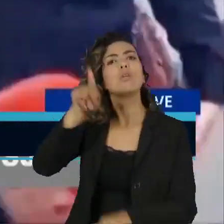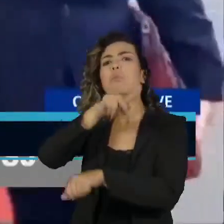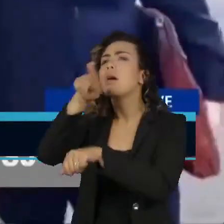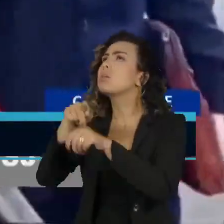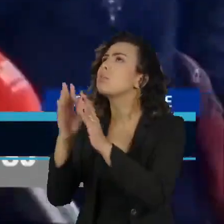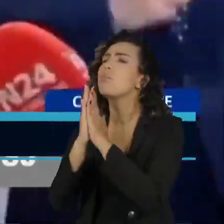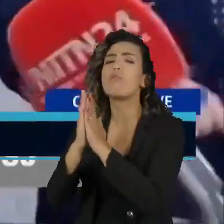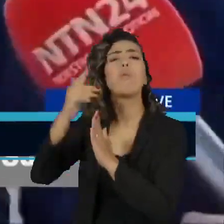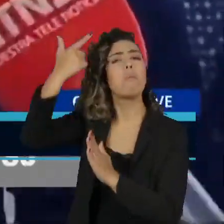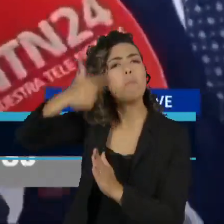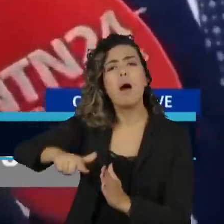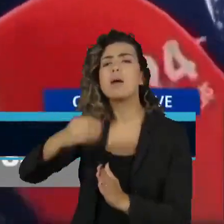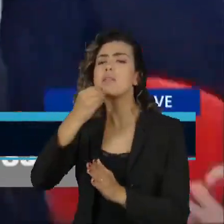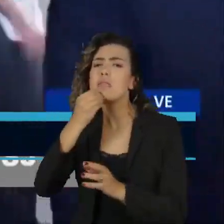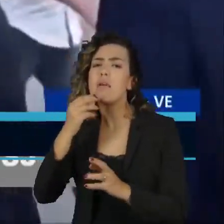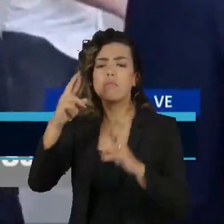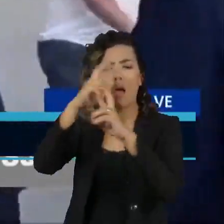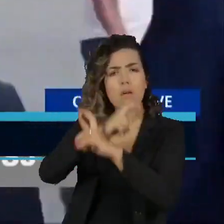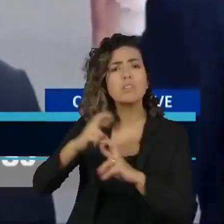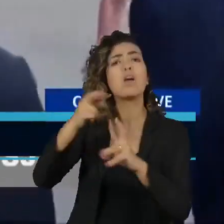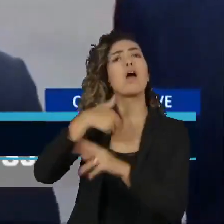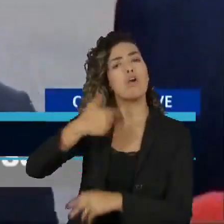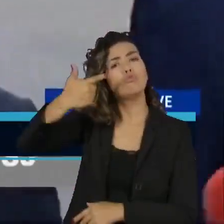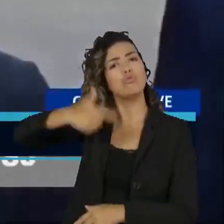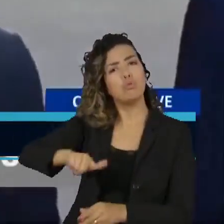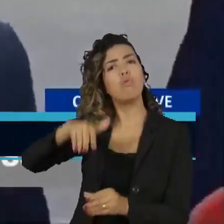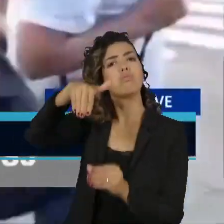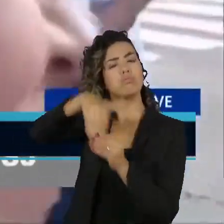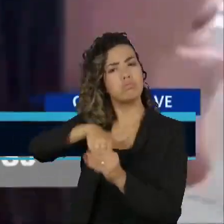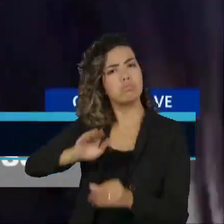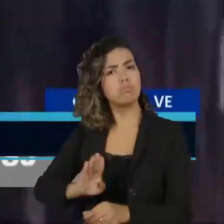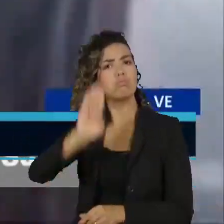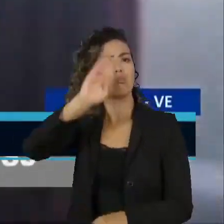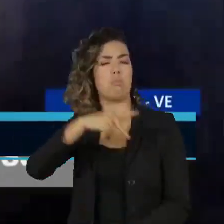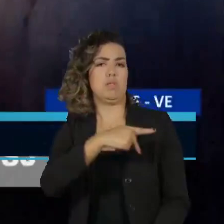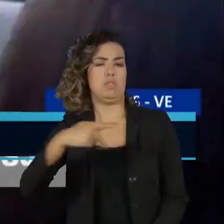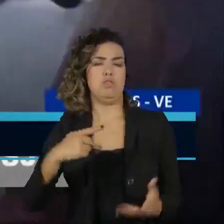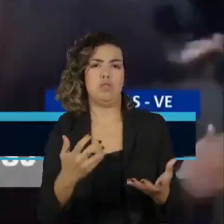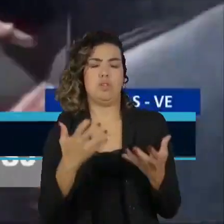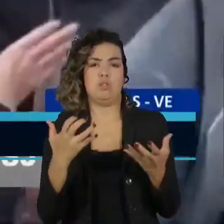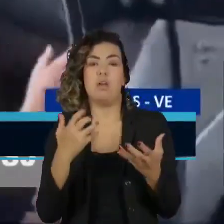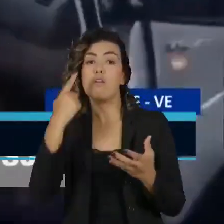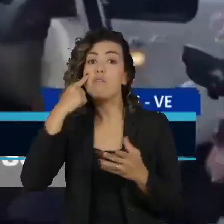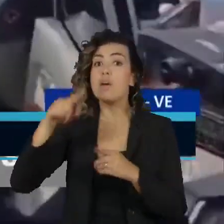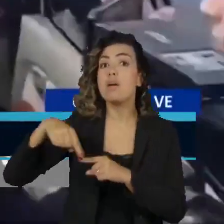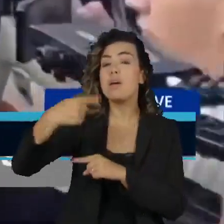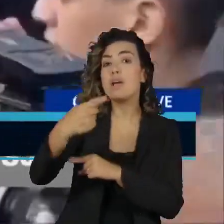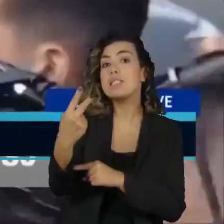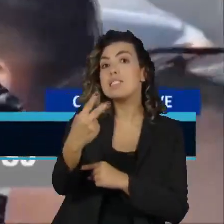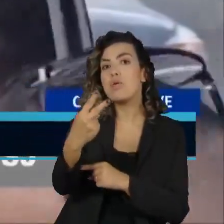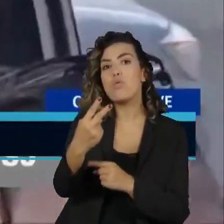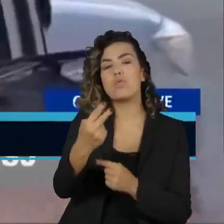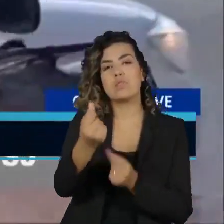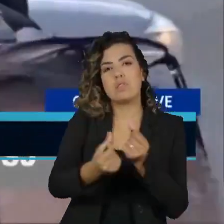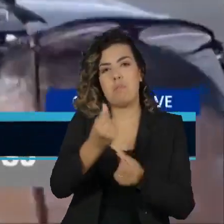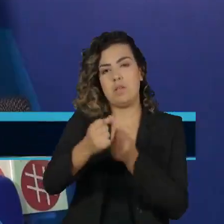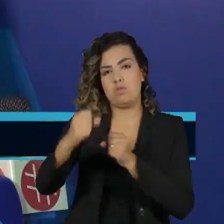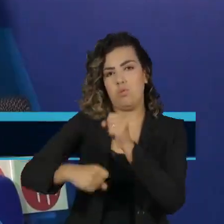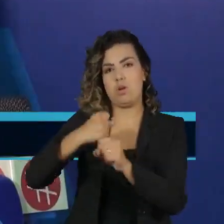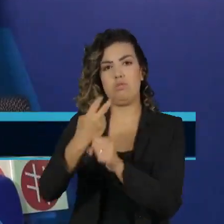inabilitação da sua candidatura às eleições presidenciais que devem acontecer no segundo semestre de